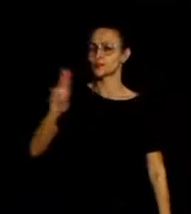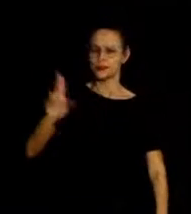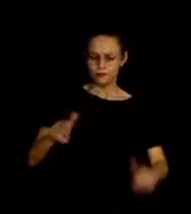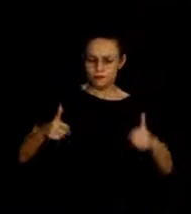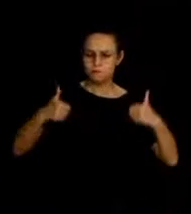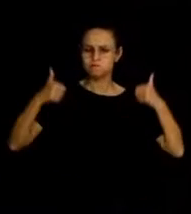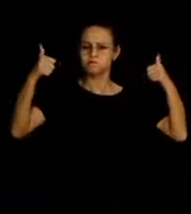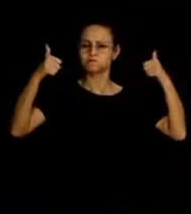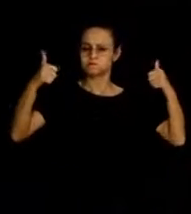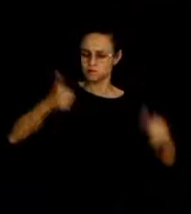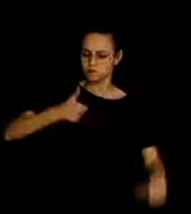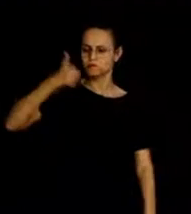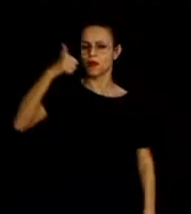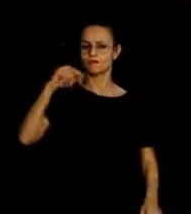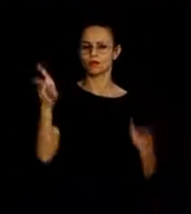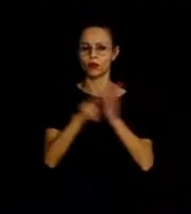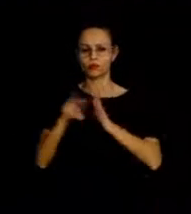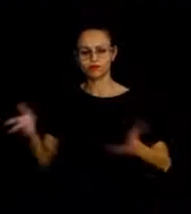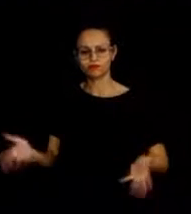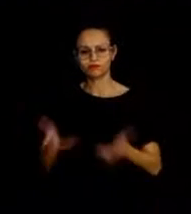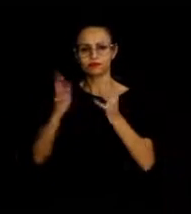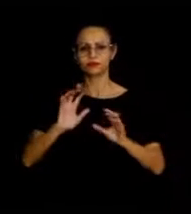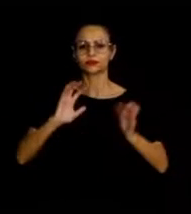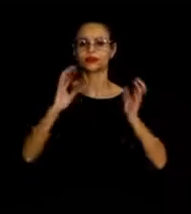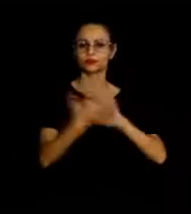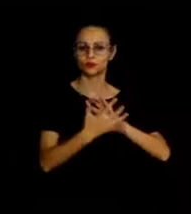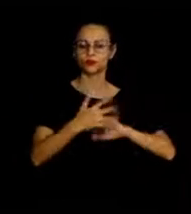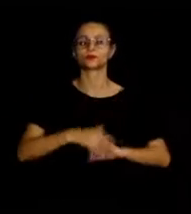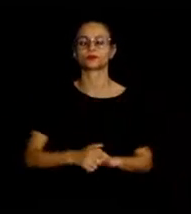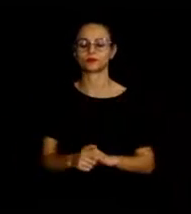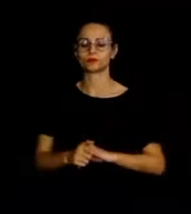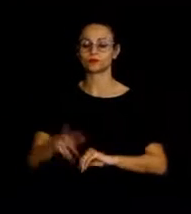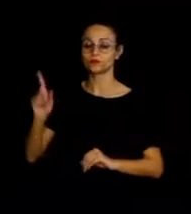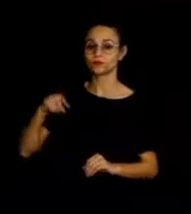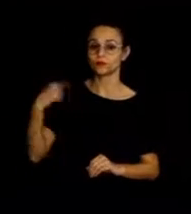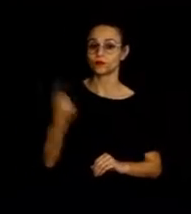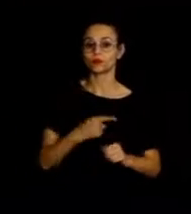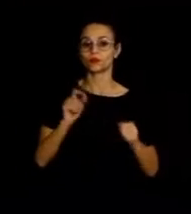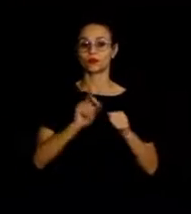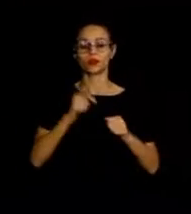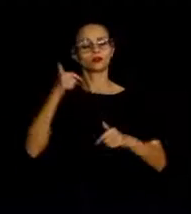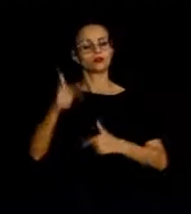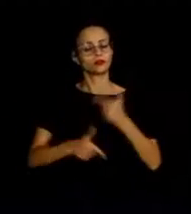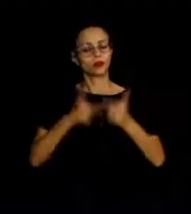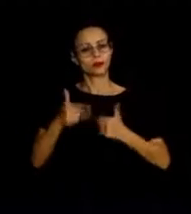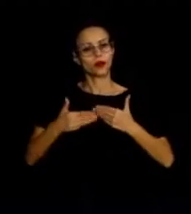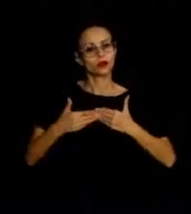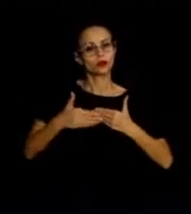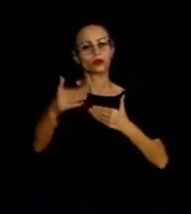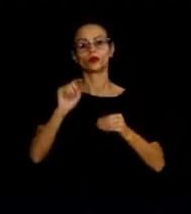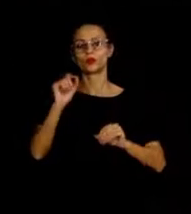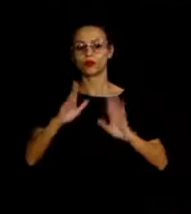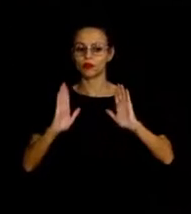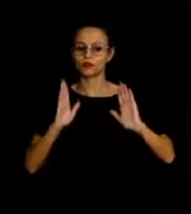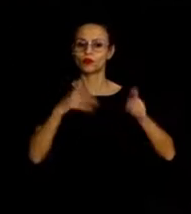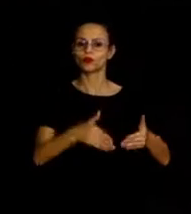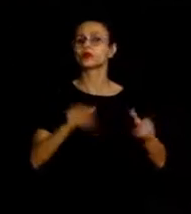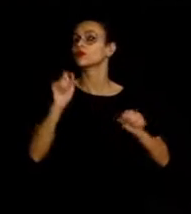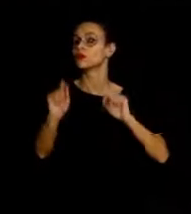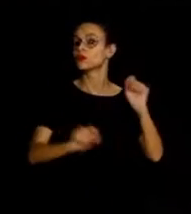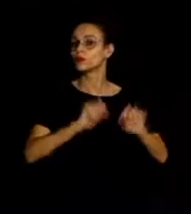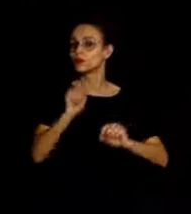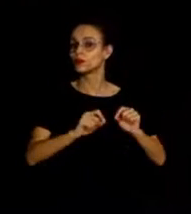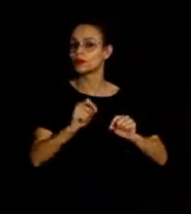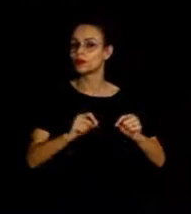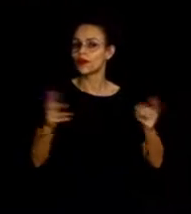de ser uma faculdade transformadora e a gente fez trabalhos a partir de então voltados para o